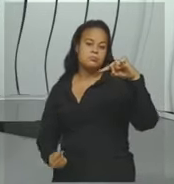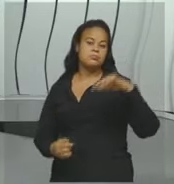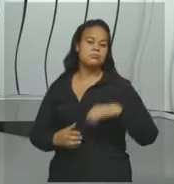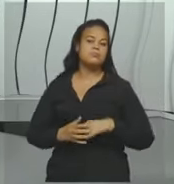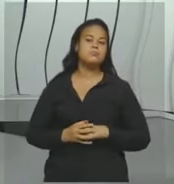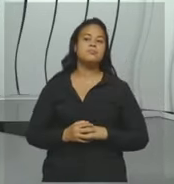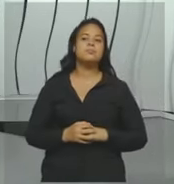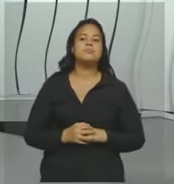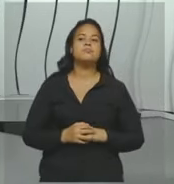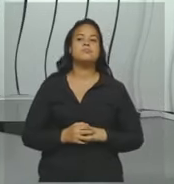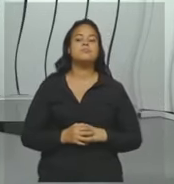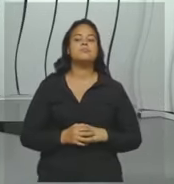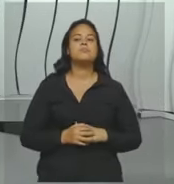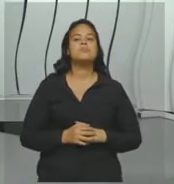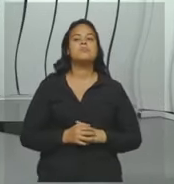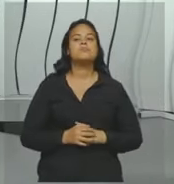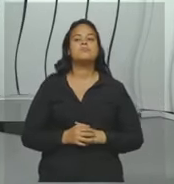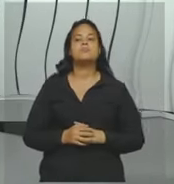essa parte aqui.